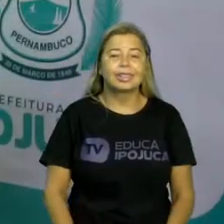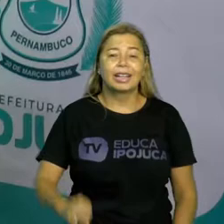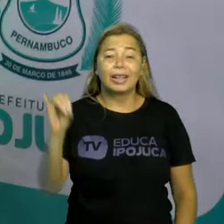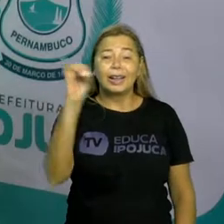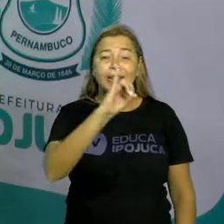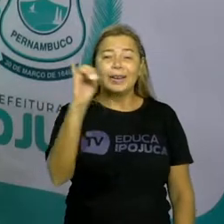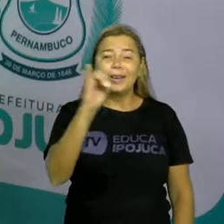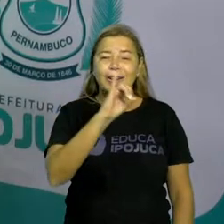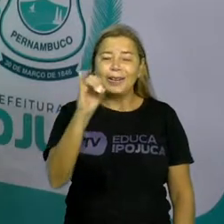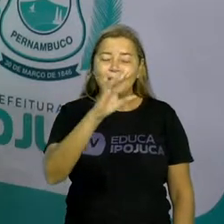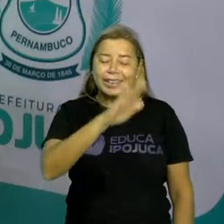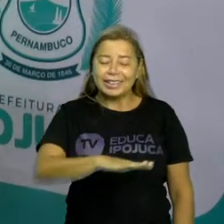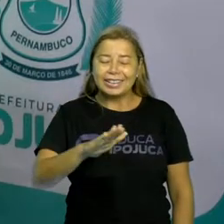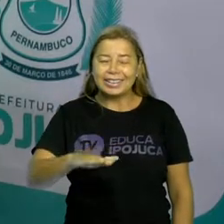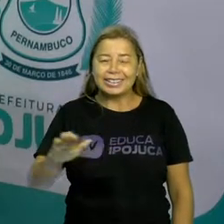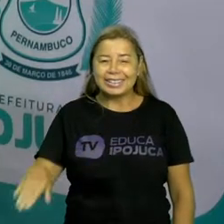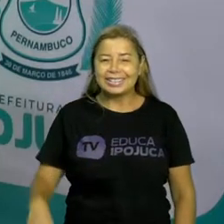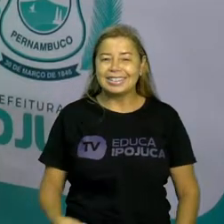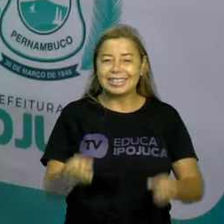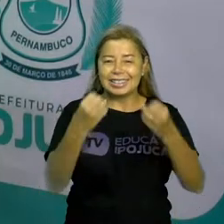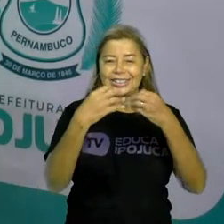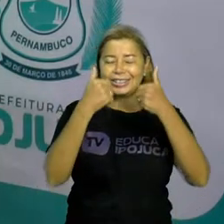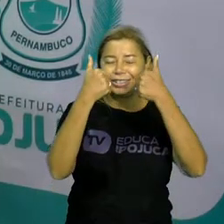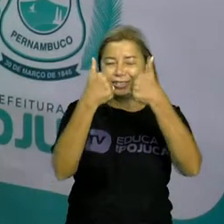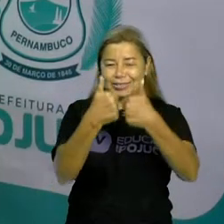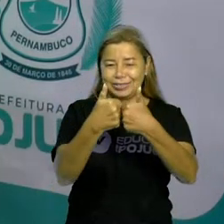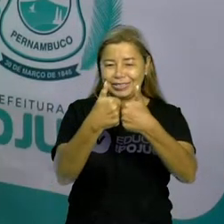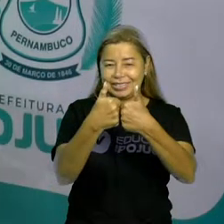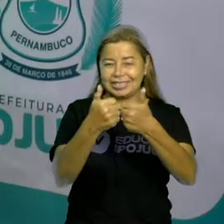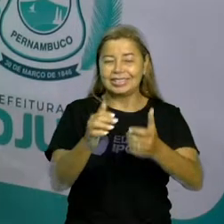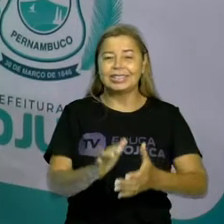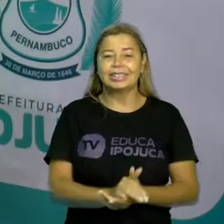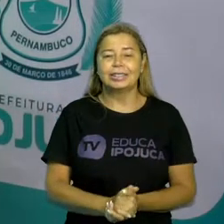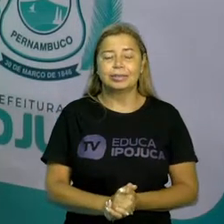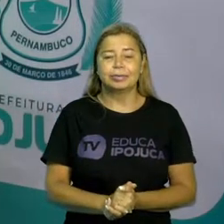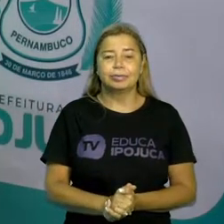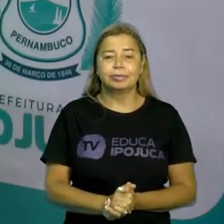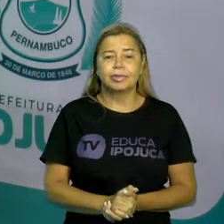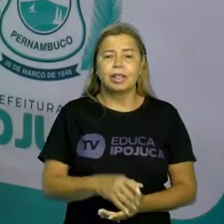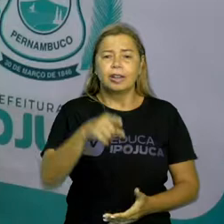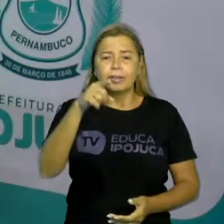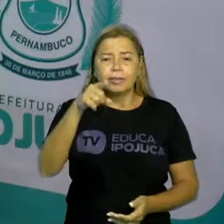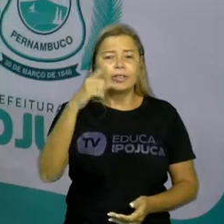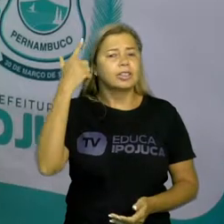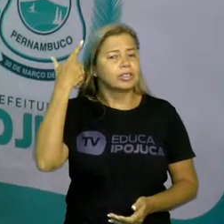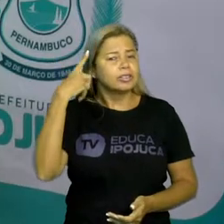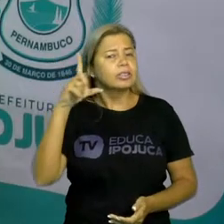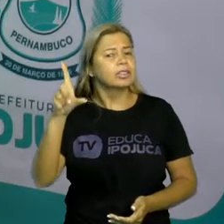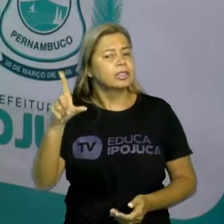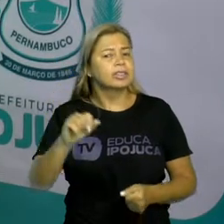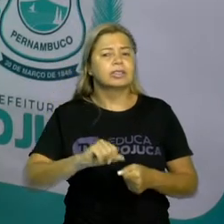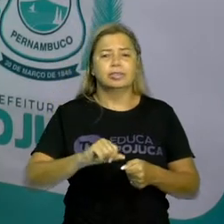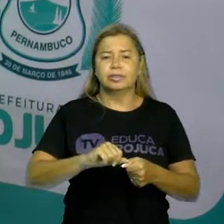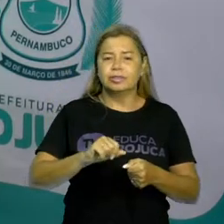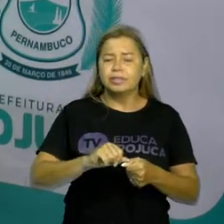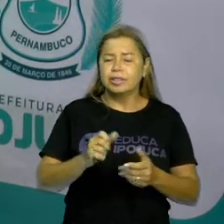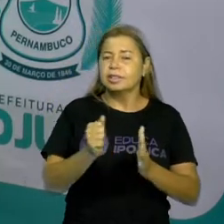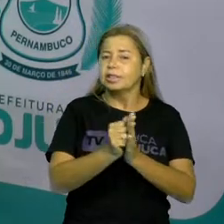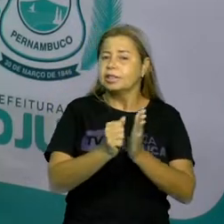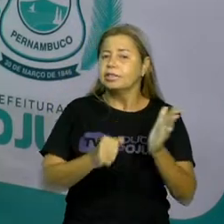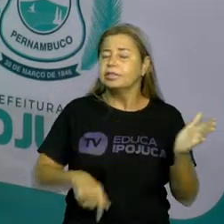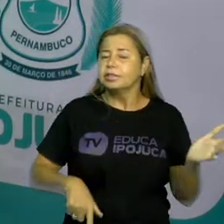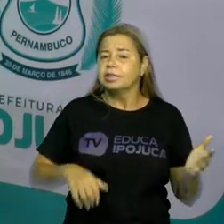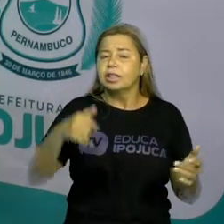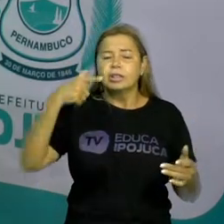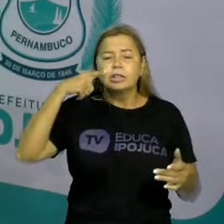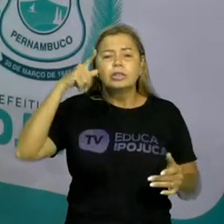Olá, garotada! Tudo bem com vocês? Conseguiram realizar a atividade de ontem? Pesquisaram o que